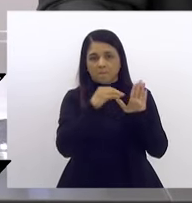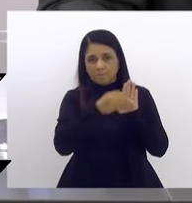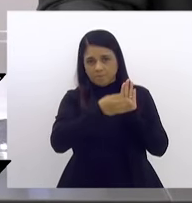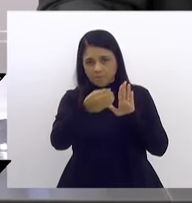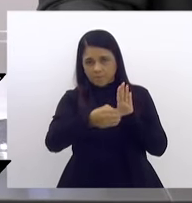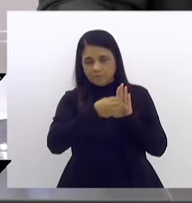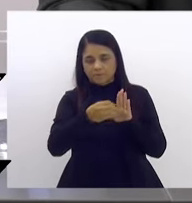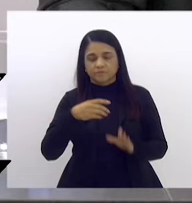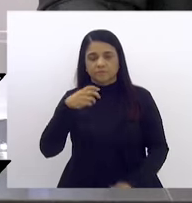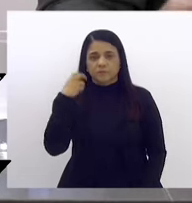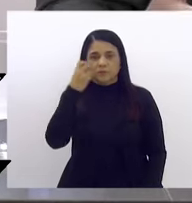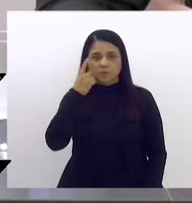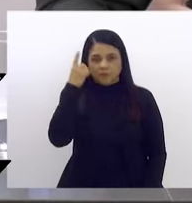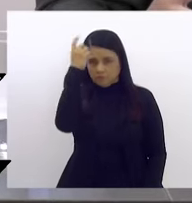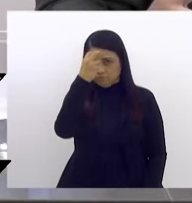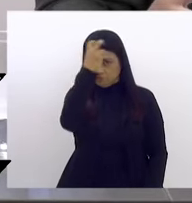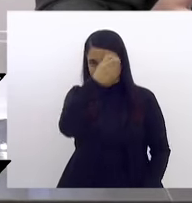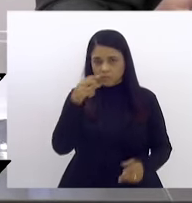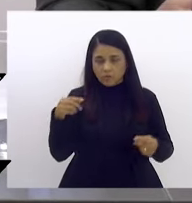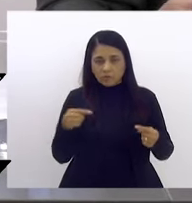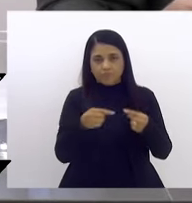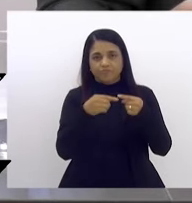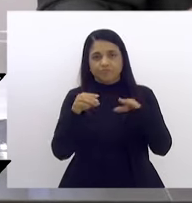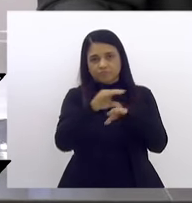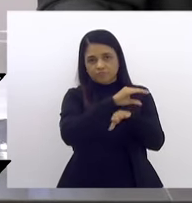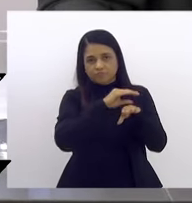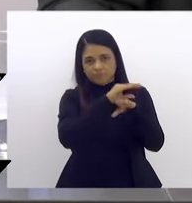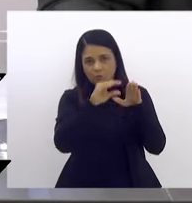com emenda em